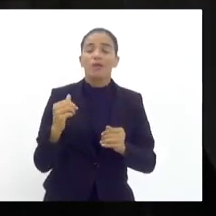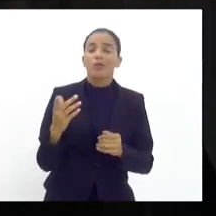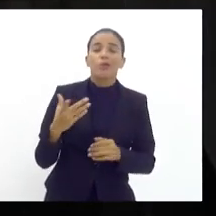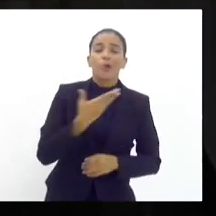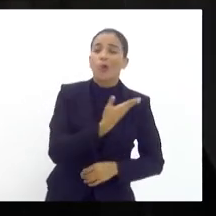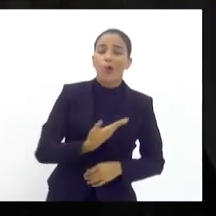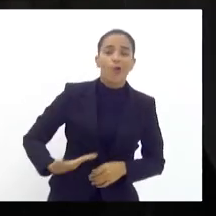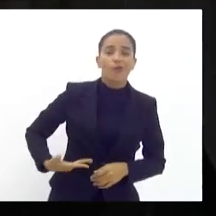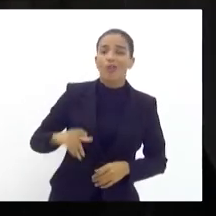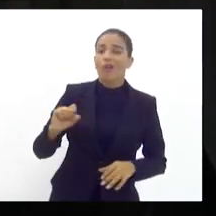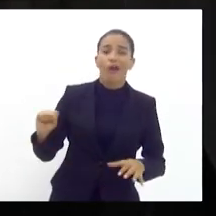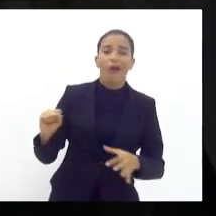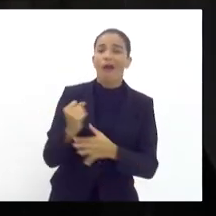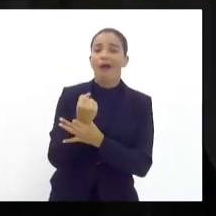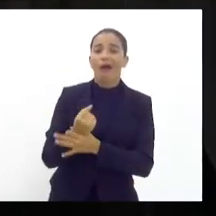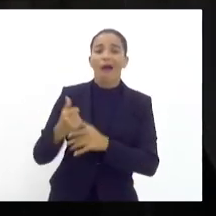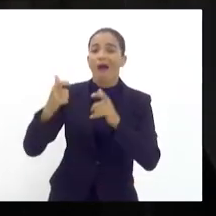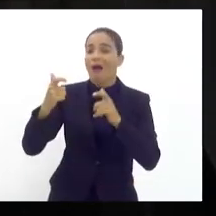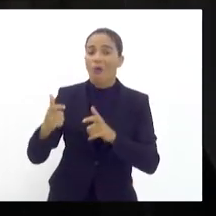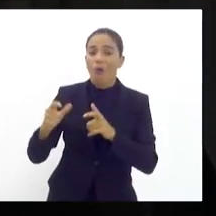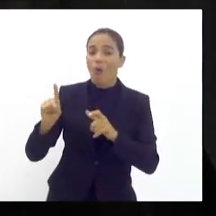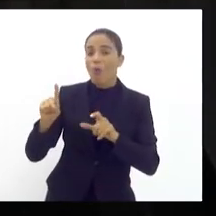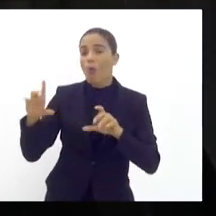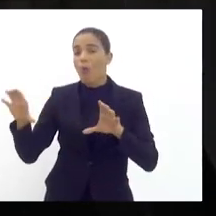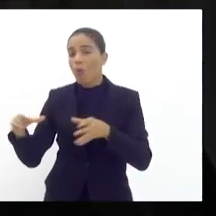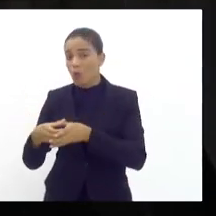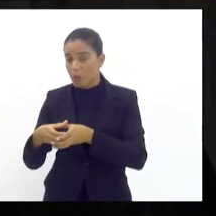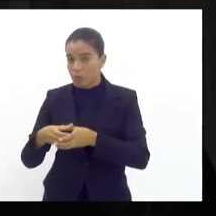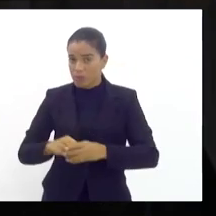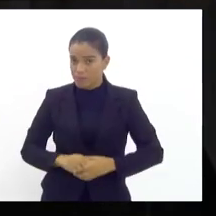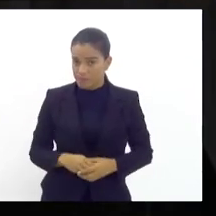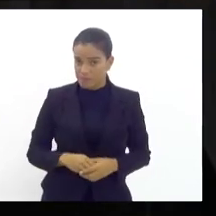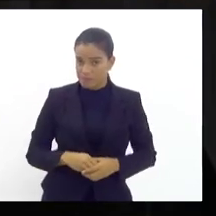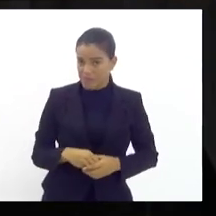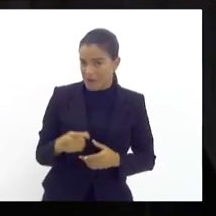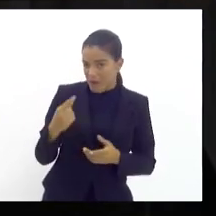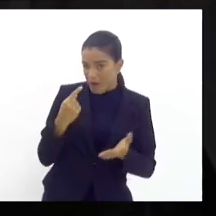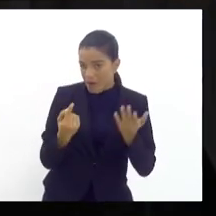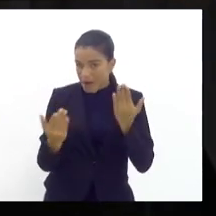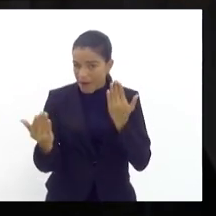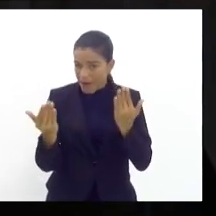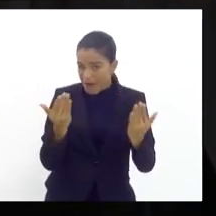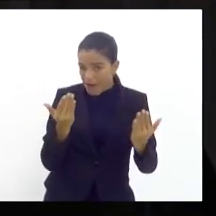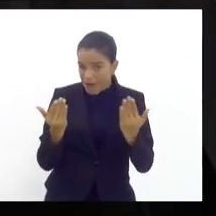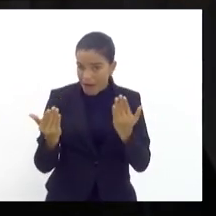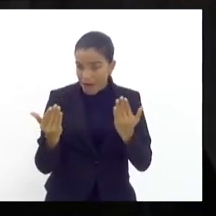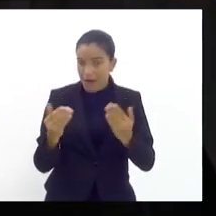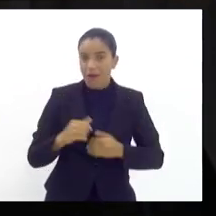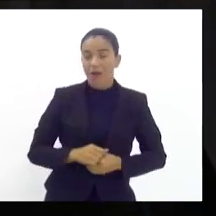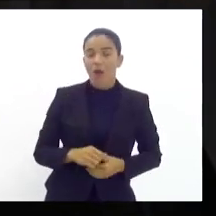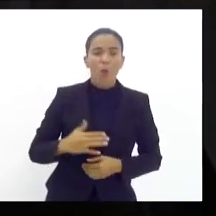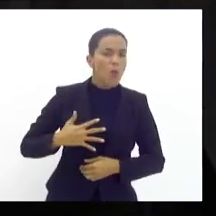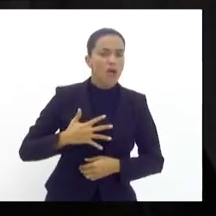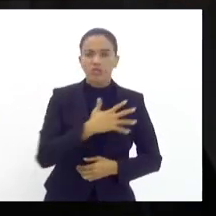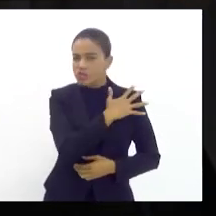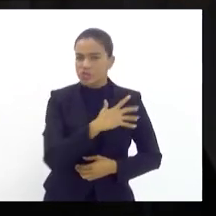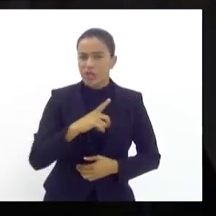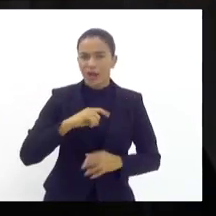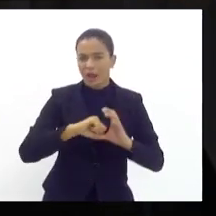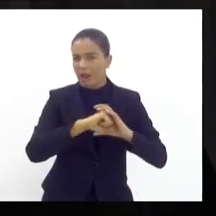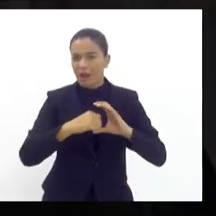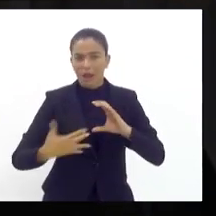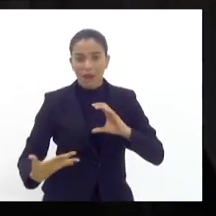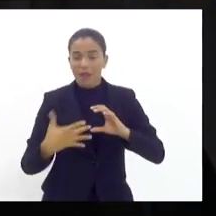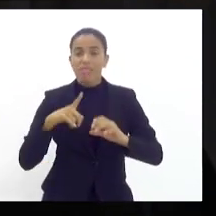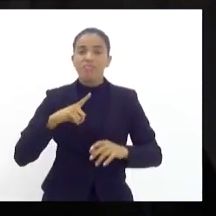concentrado nas mãos de um indivíduo ou um grupo alguma semelhança uma ditadura se caracteriza